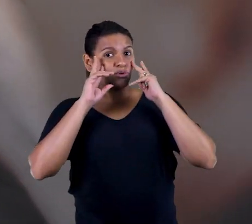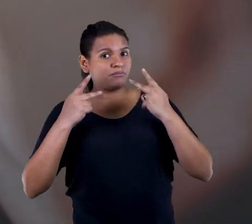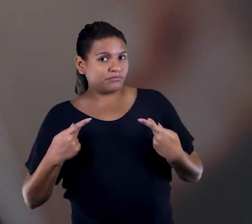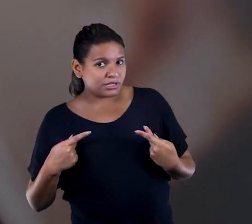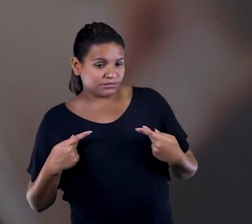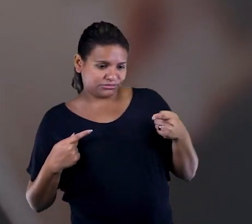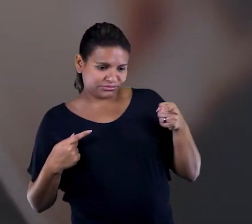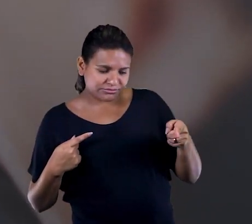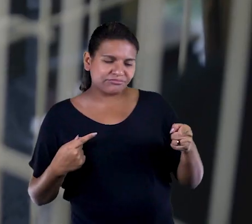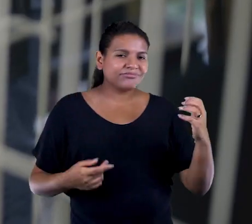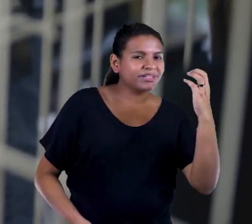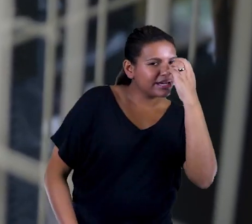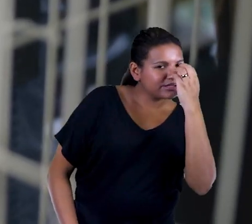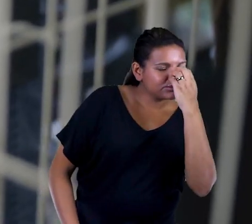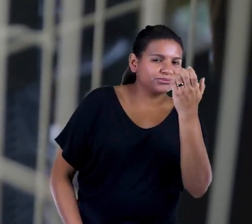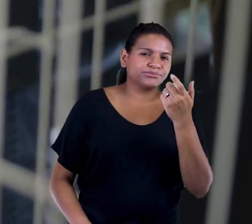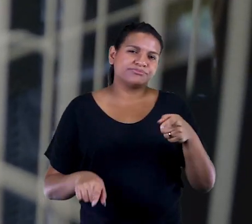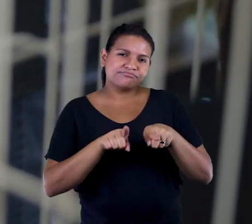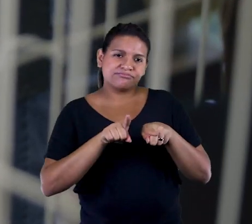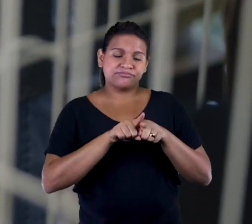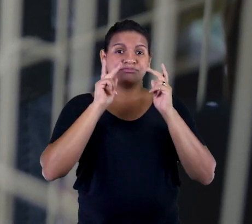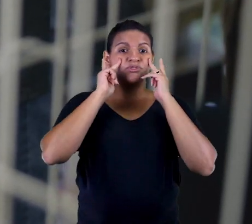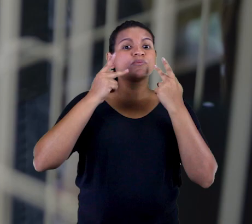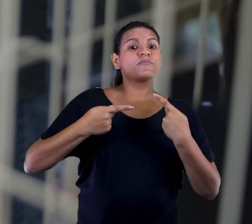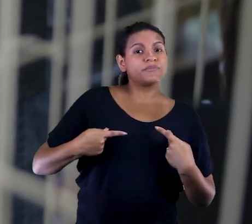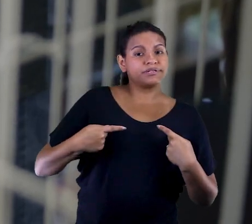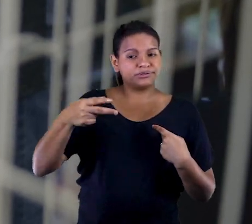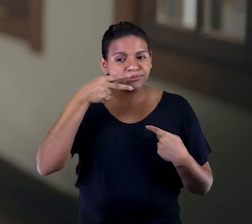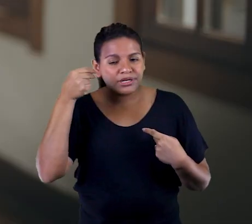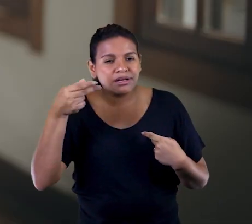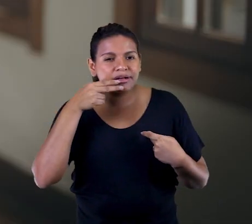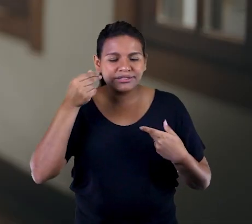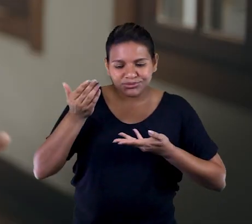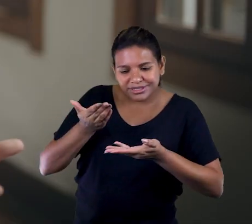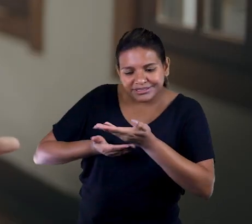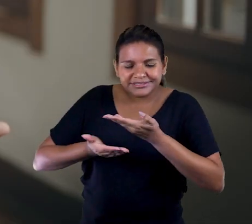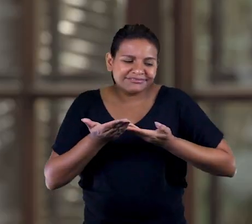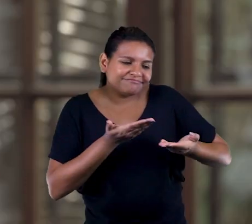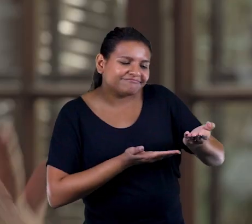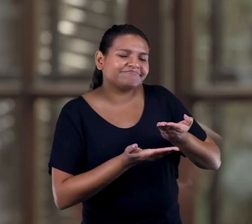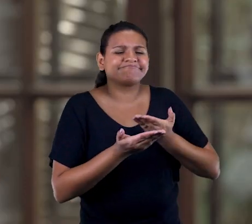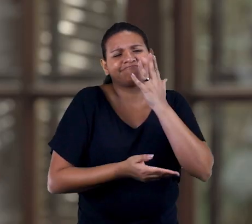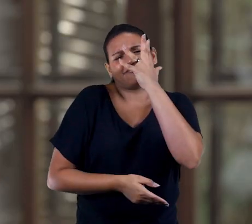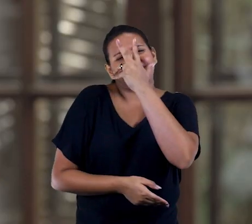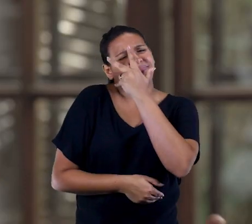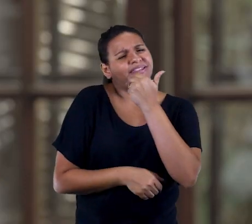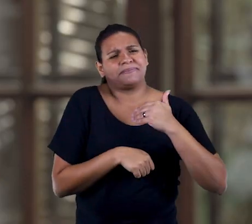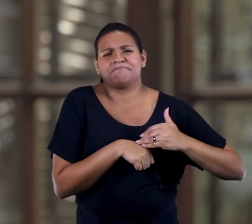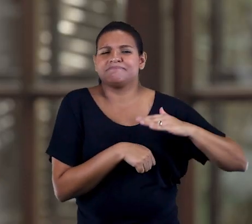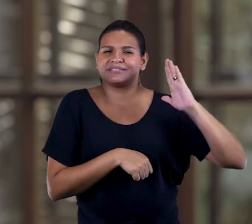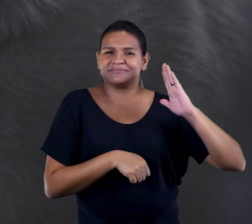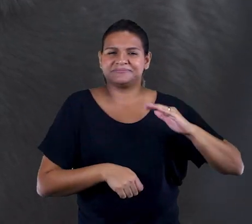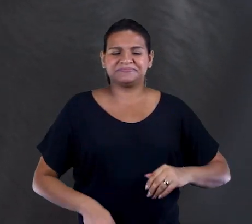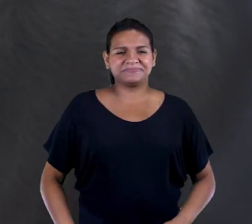entre cães e seres humanos e gatos e seres humanos é uma das relações mais complexas e bonitas do